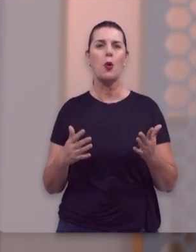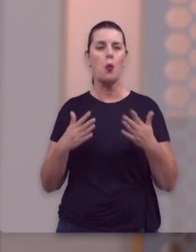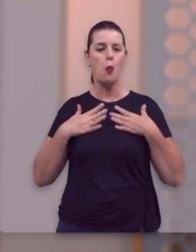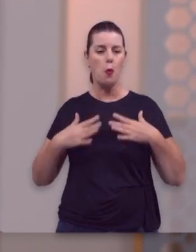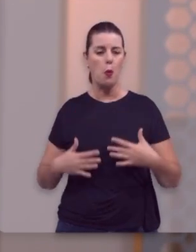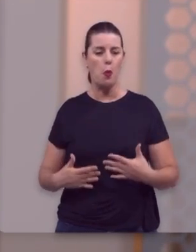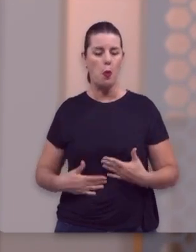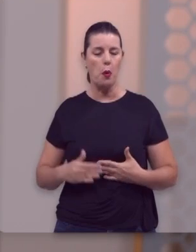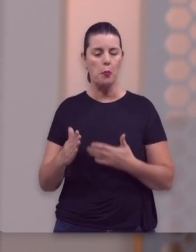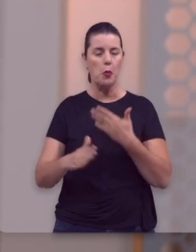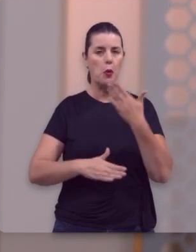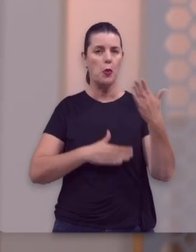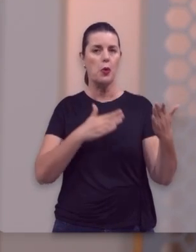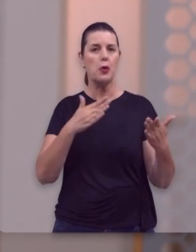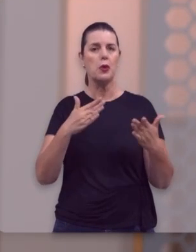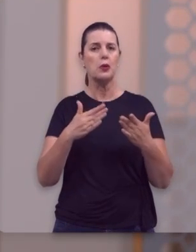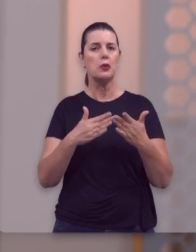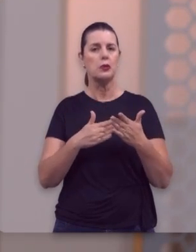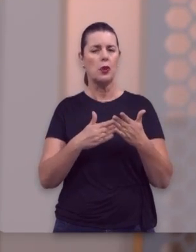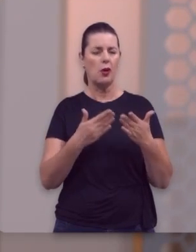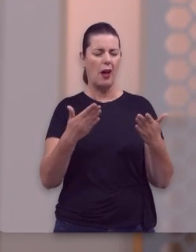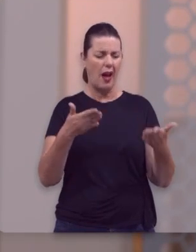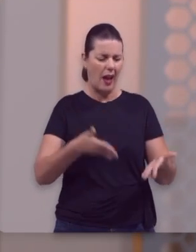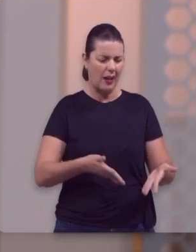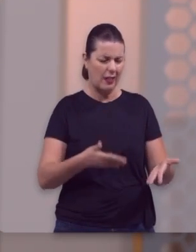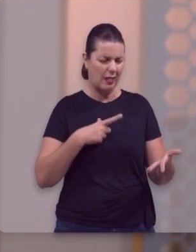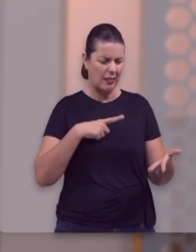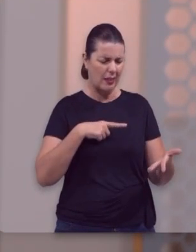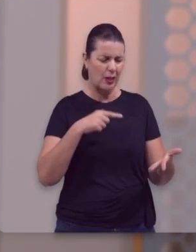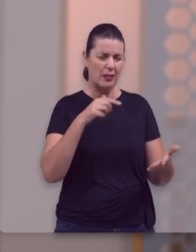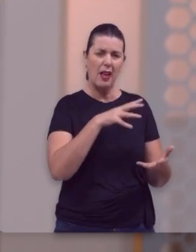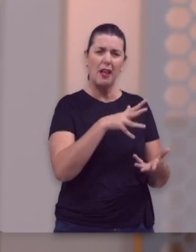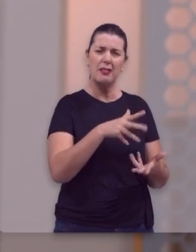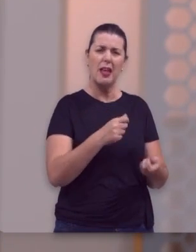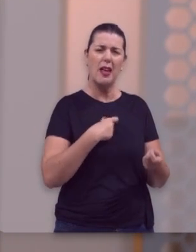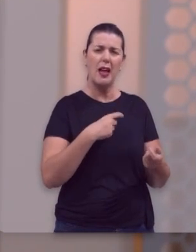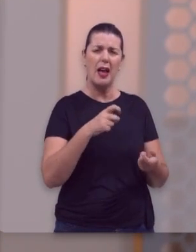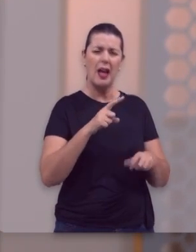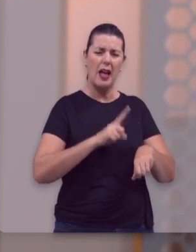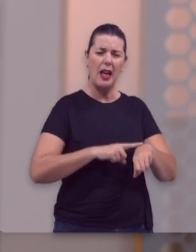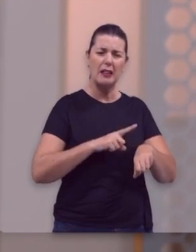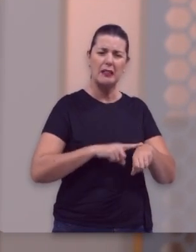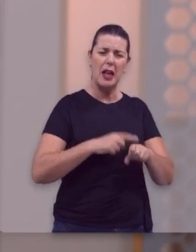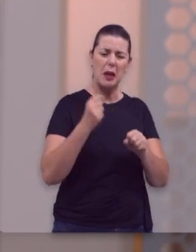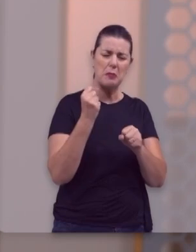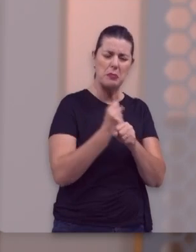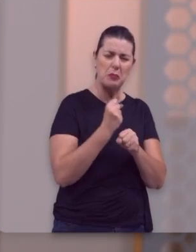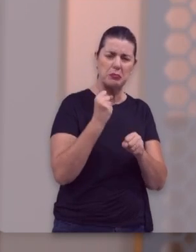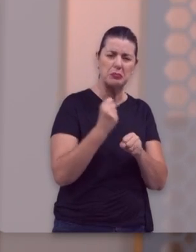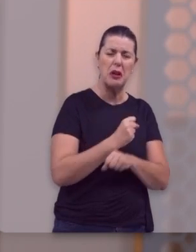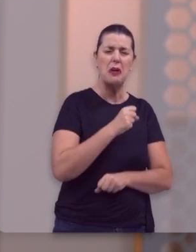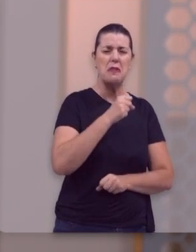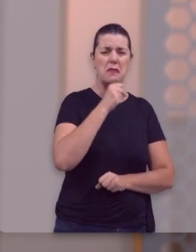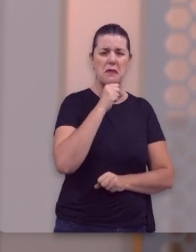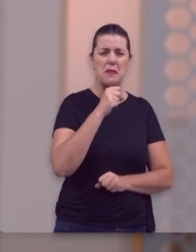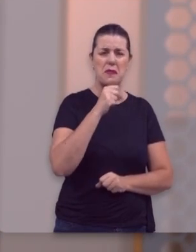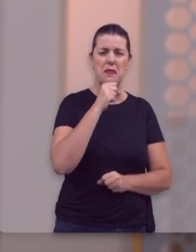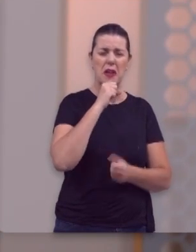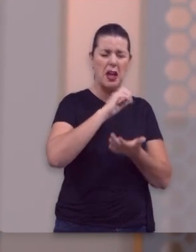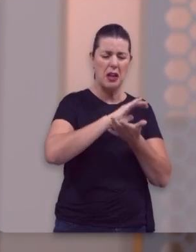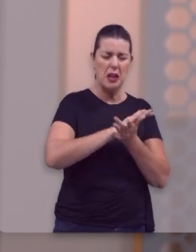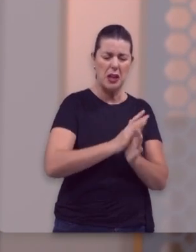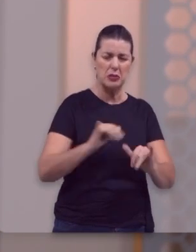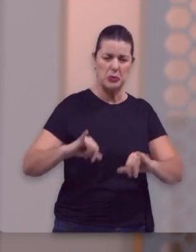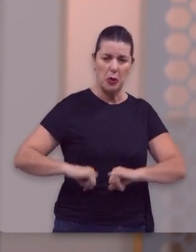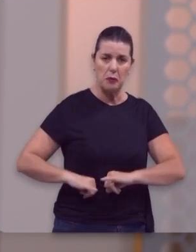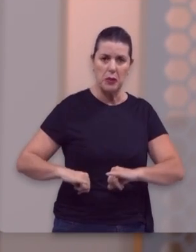completamente afligido pelo desgaste do tempo, surrado pela enfermidade, ultrajado pelo